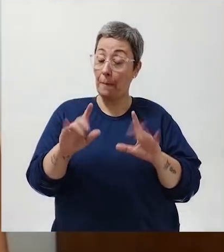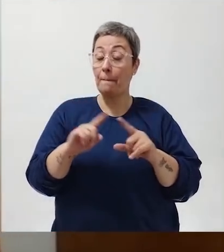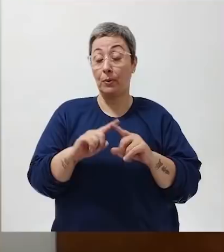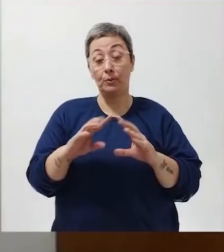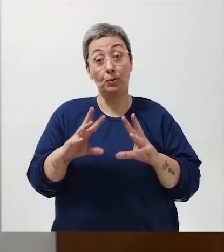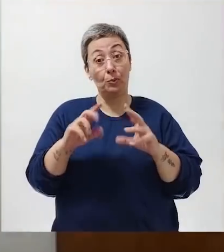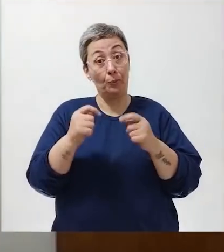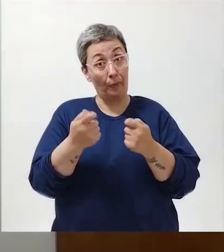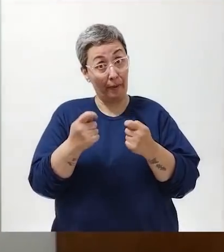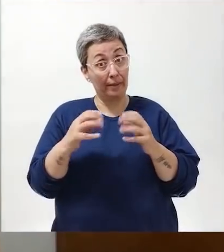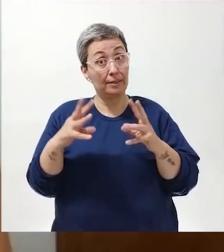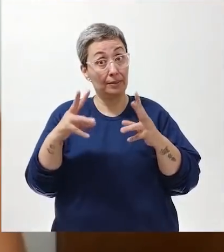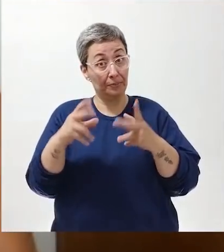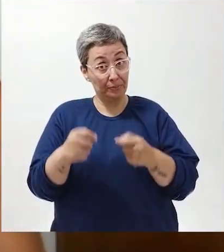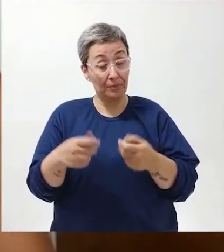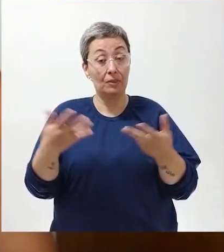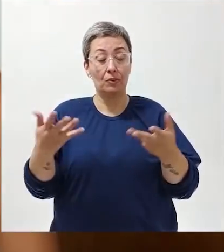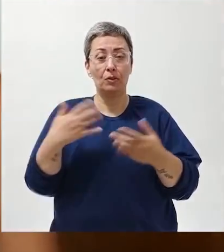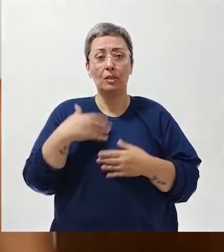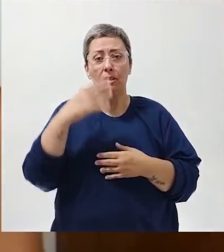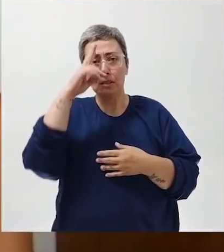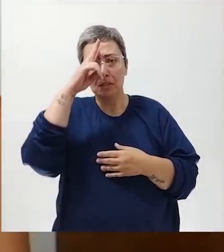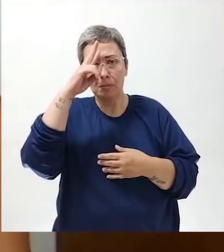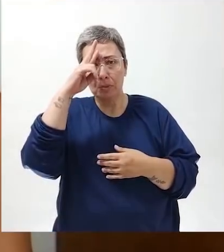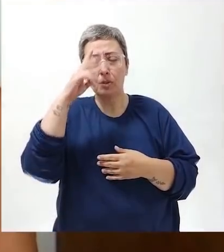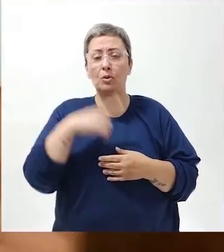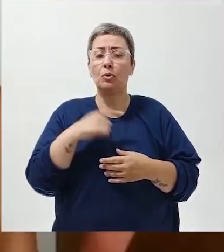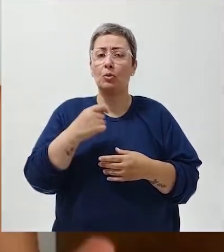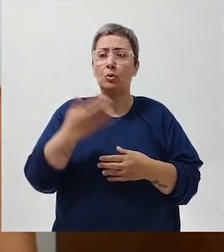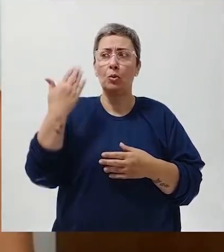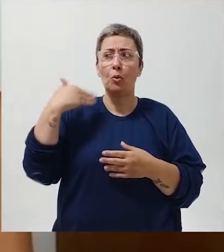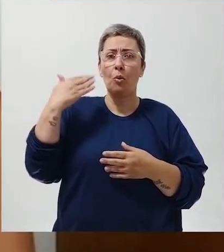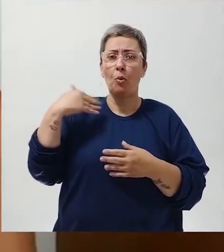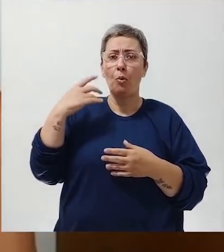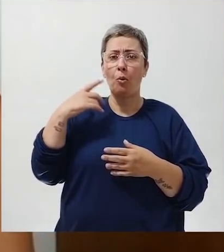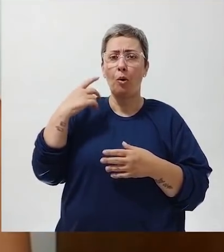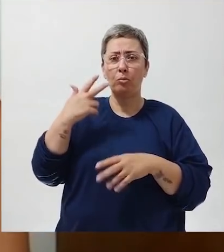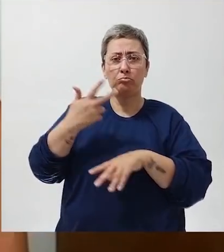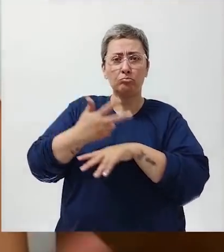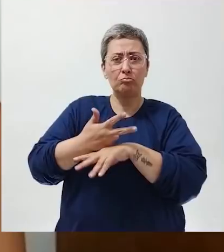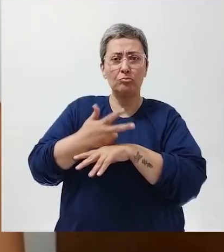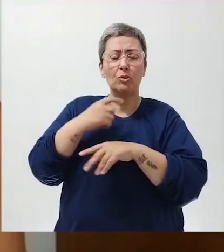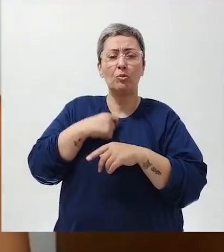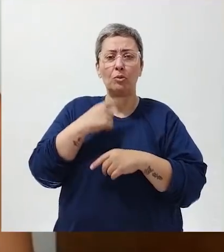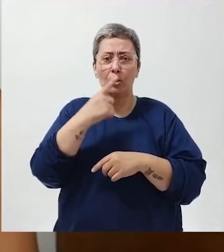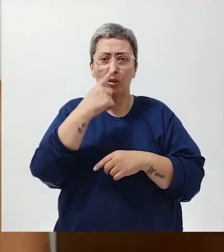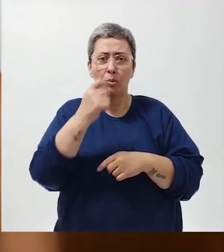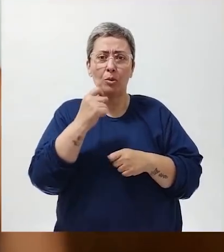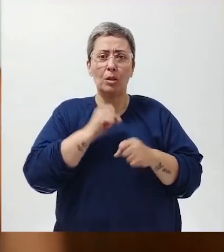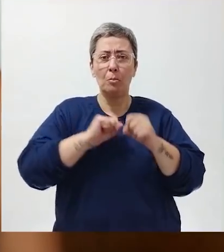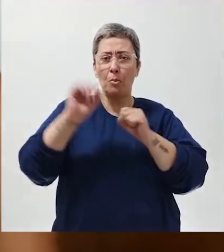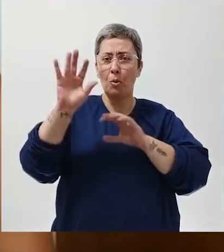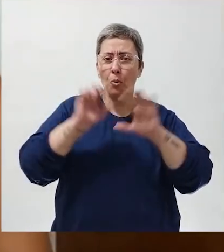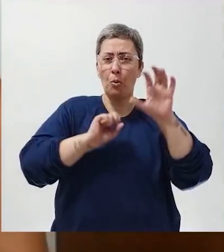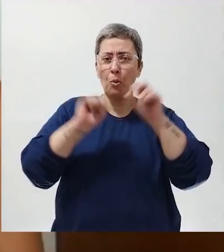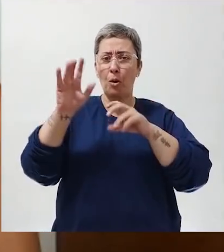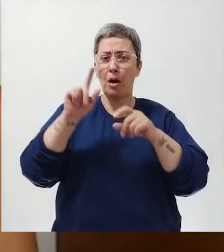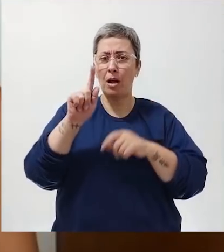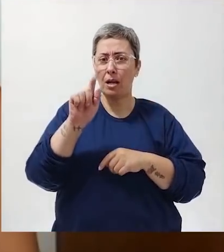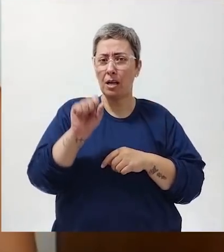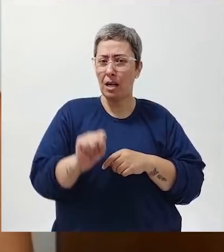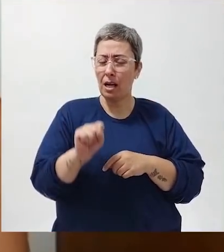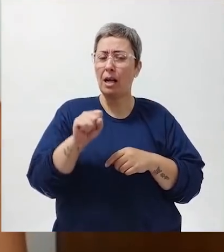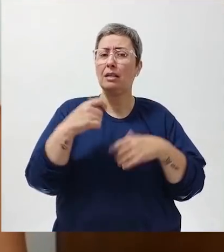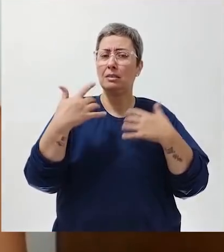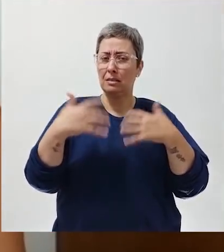menos quase todo mundo, né? Vocês devem se lembrar que em um outro programa eu falei que o lixo libera gases,